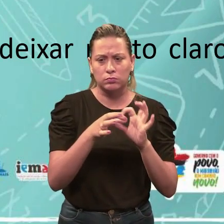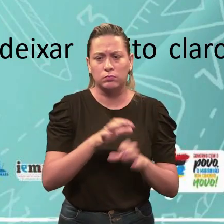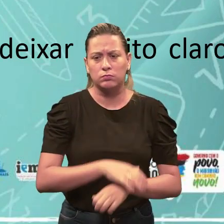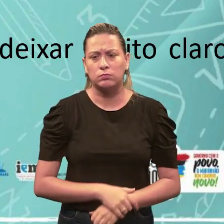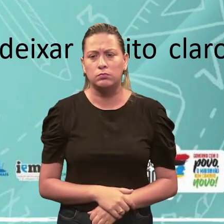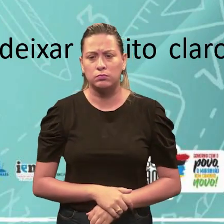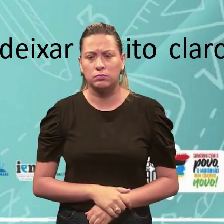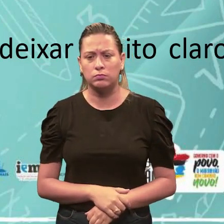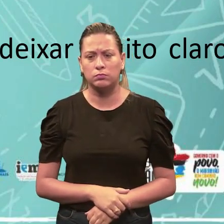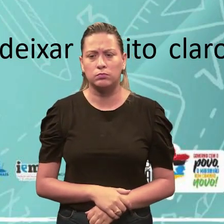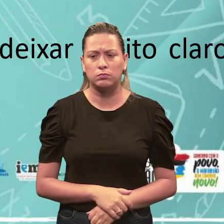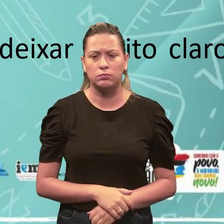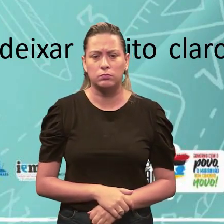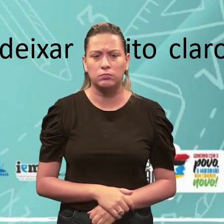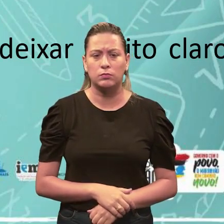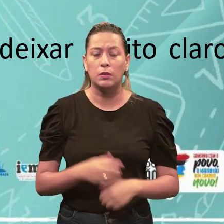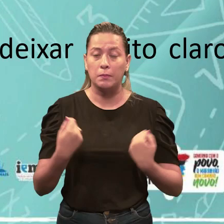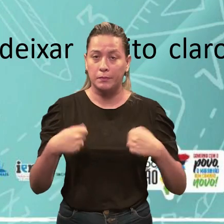dois elementos,